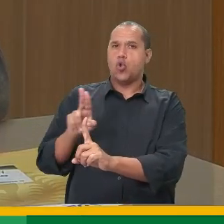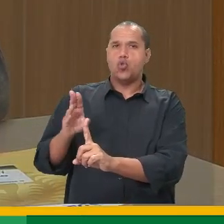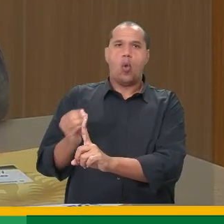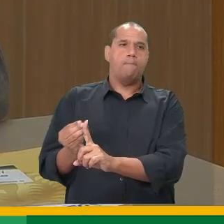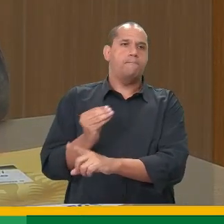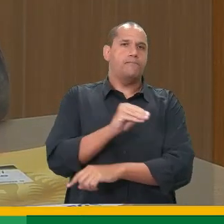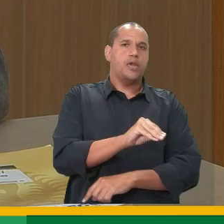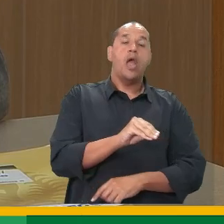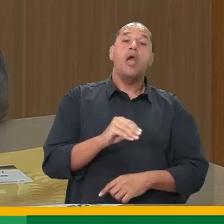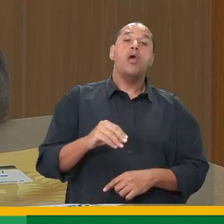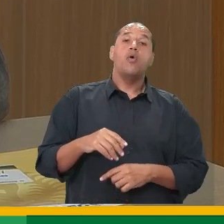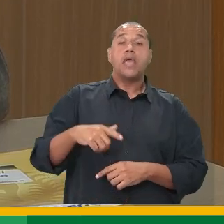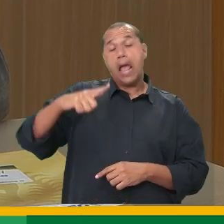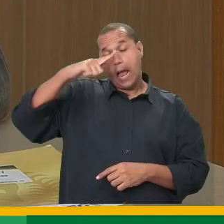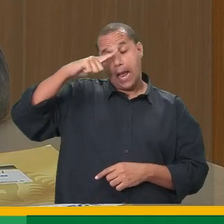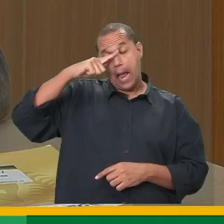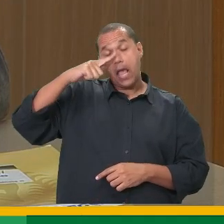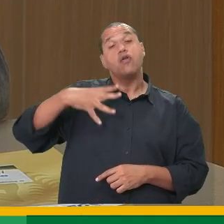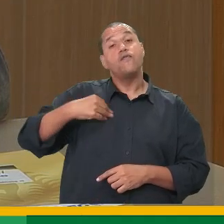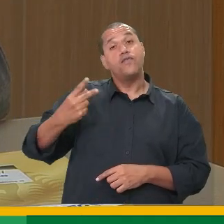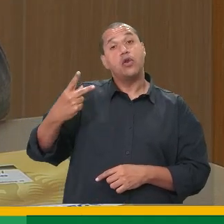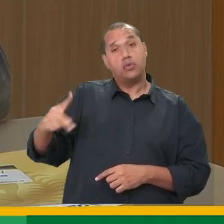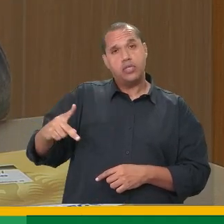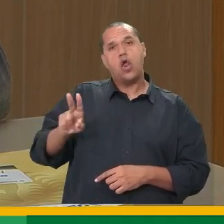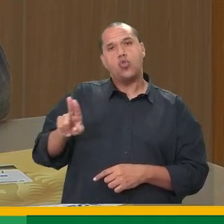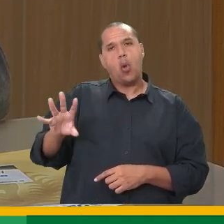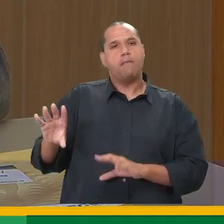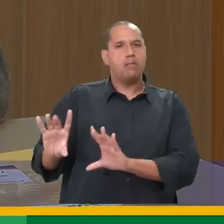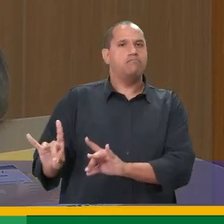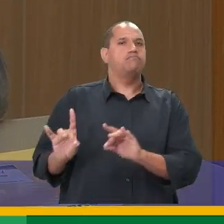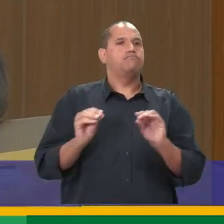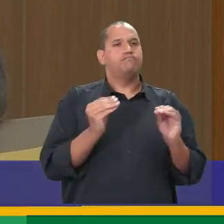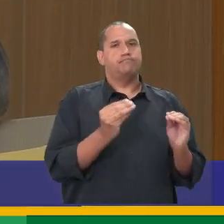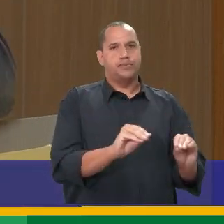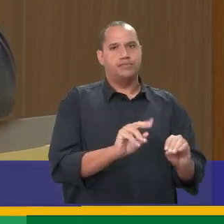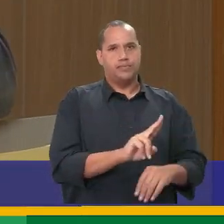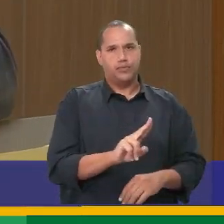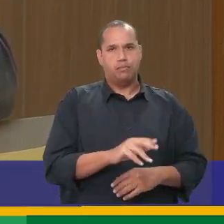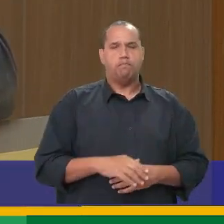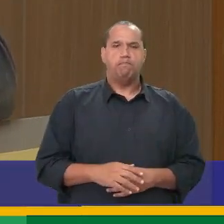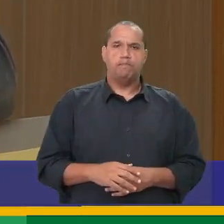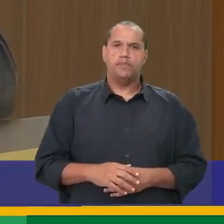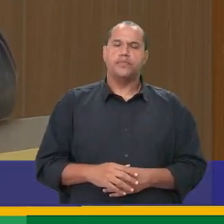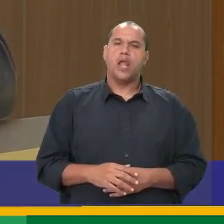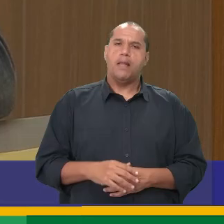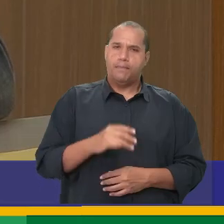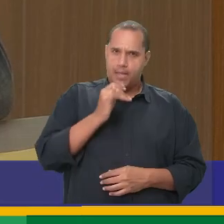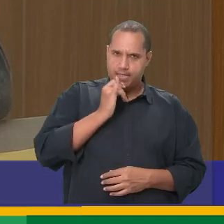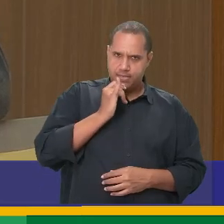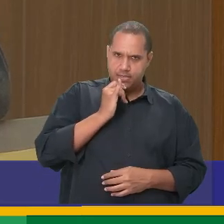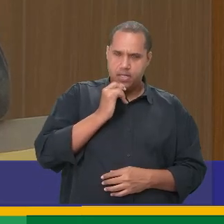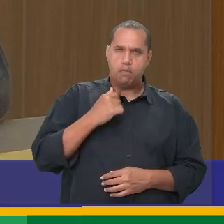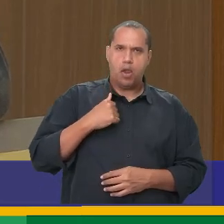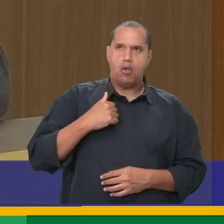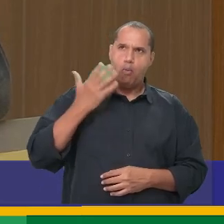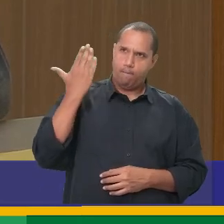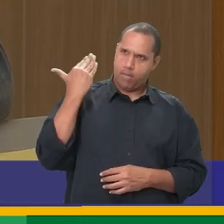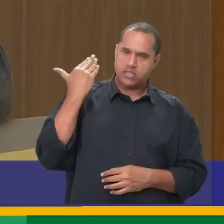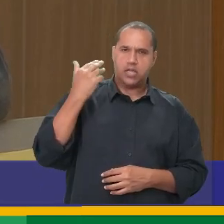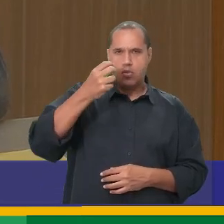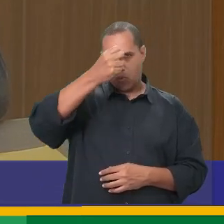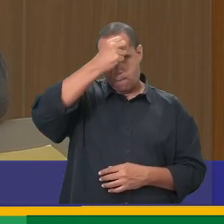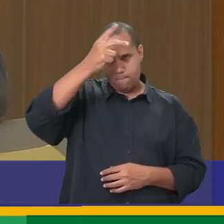governador Ronaldo Caiado eu quero dar um exemplo aqui para vocês eu fui prefeito na Cidade